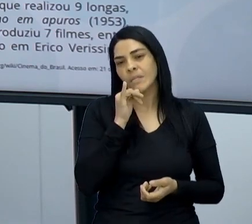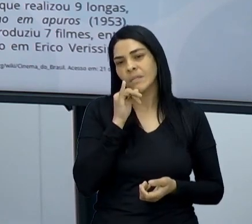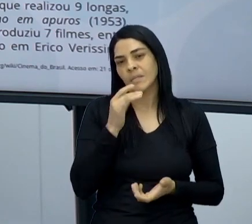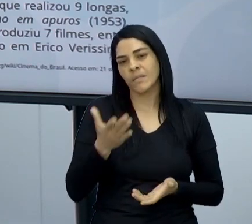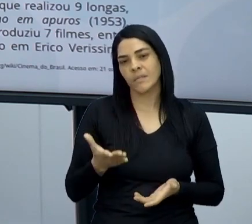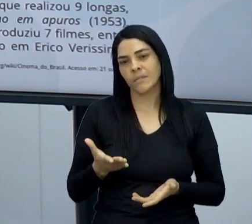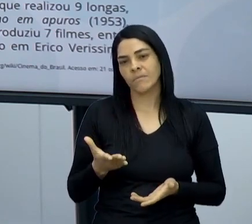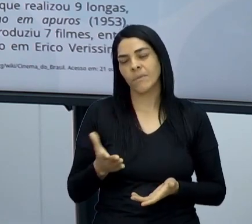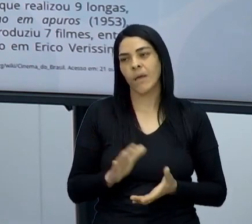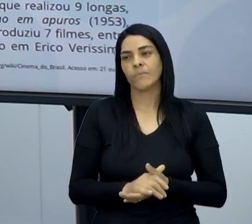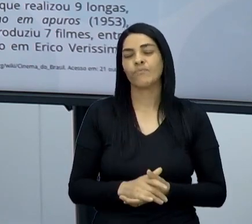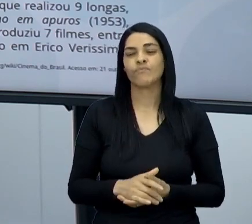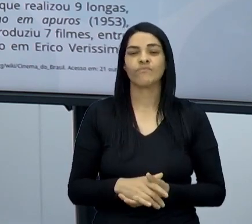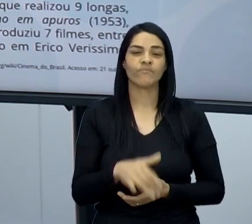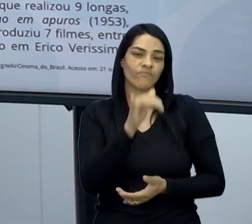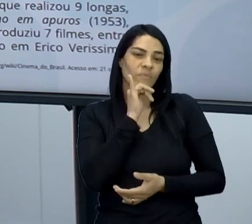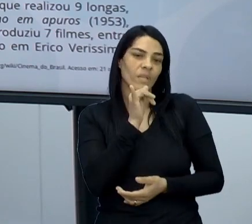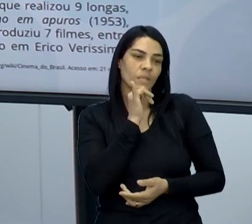filme X